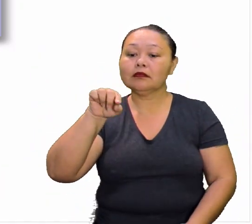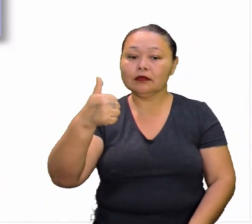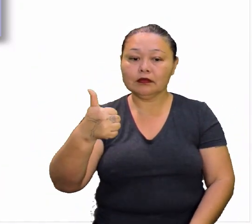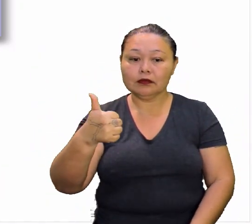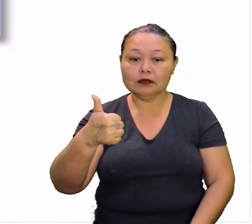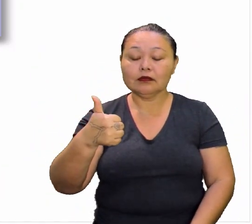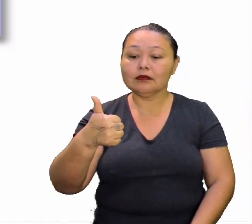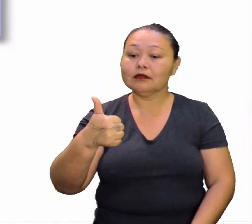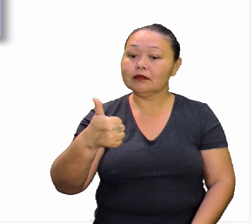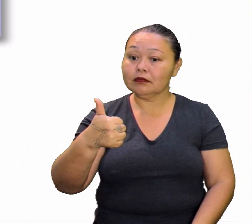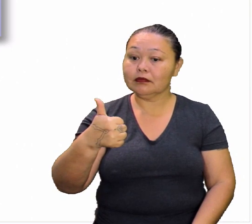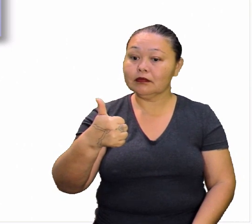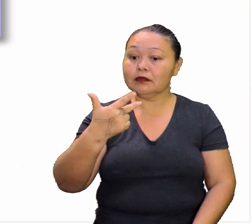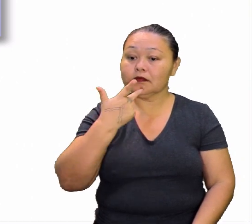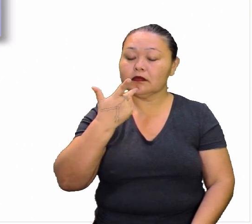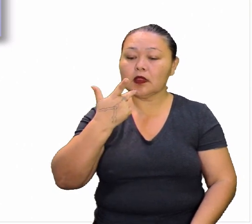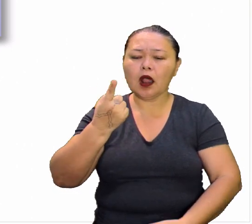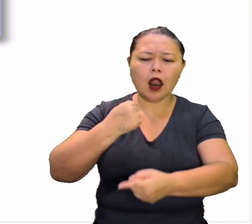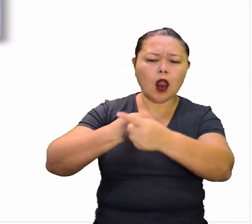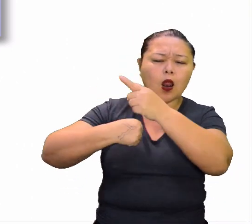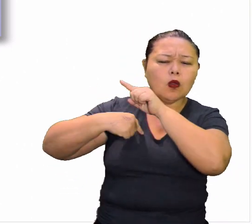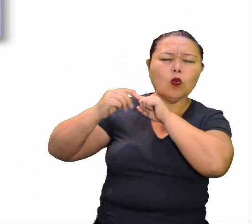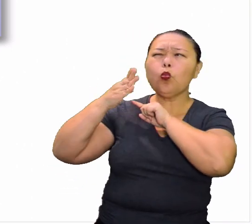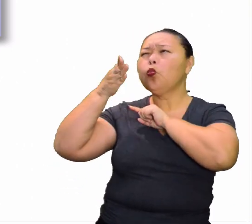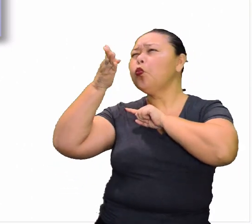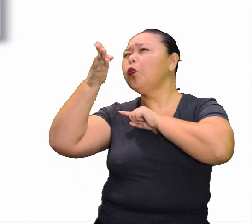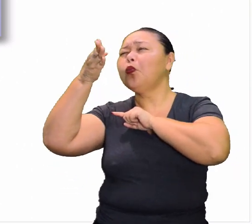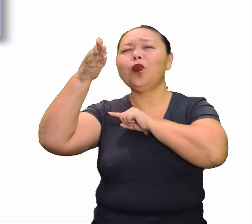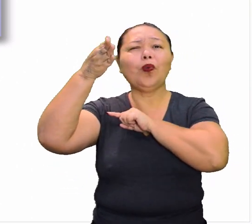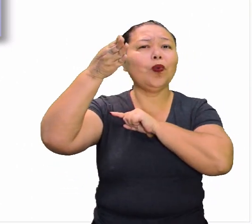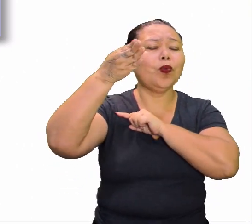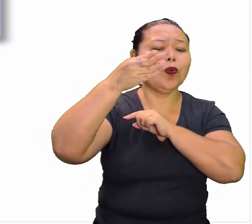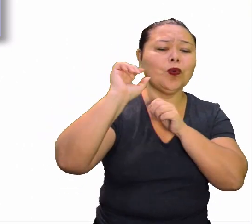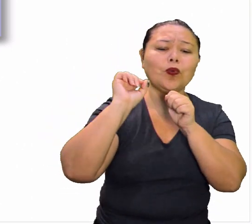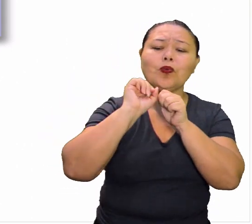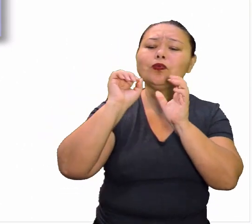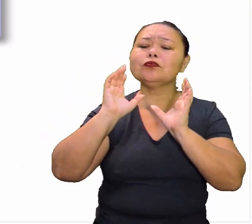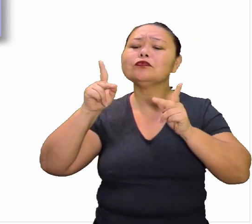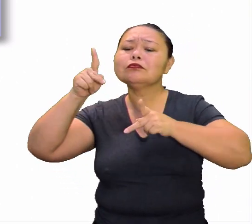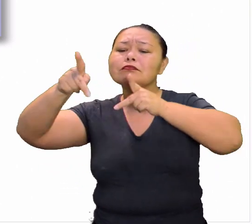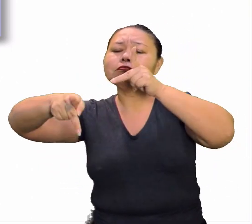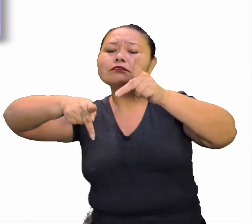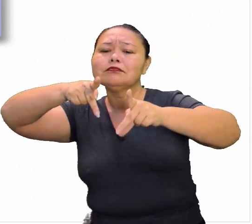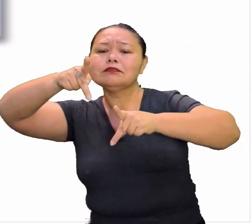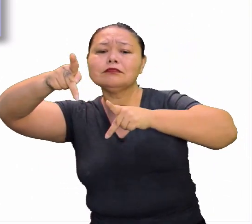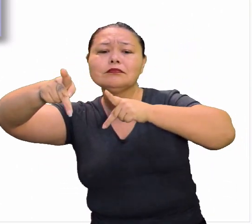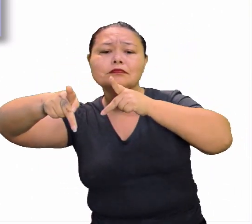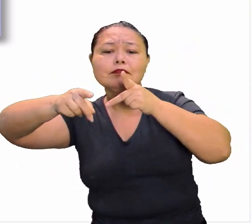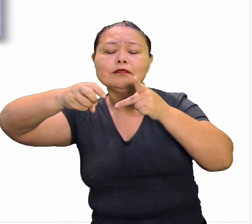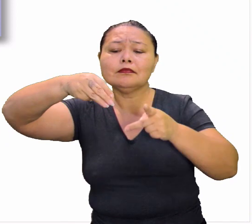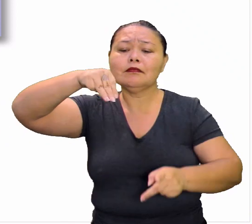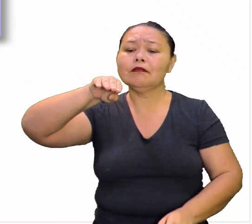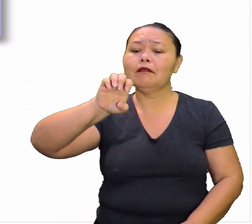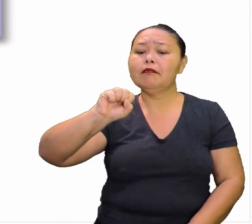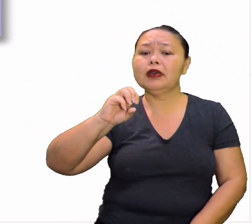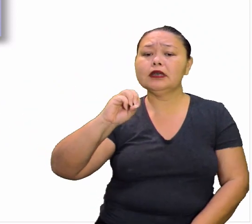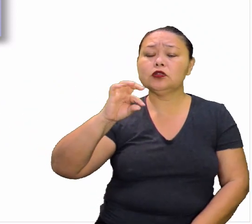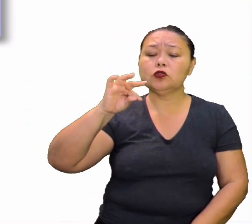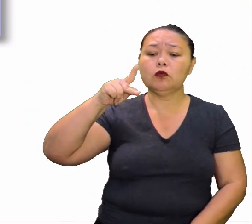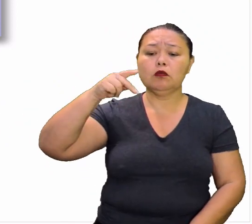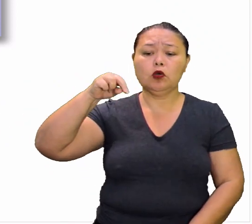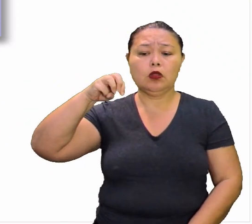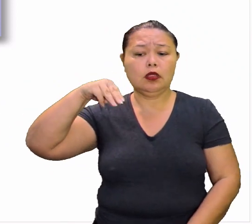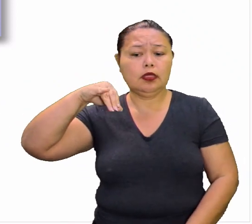5.1. Vamos agora fazer uma viagem bem longe. As civilizações da Mesopotâmia.